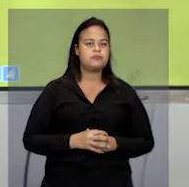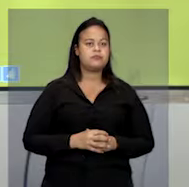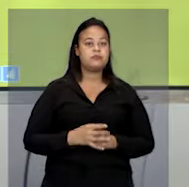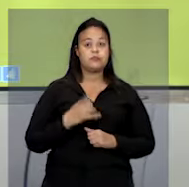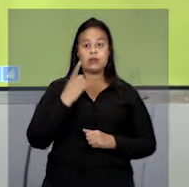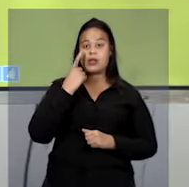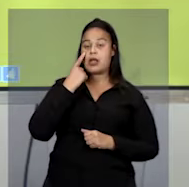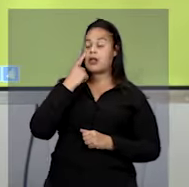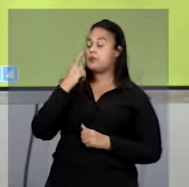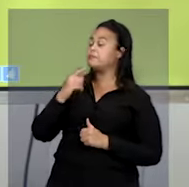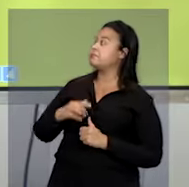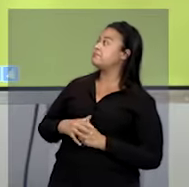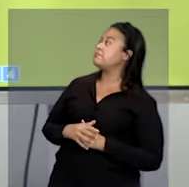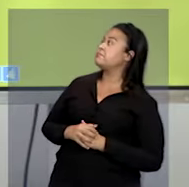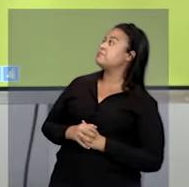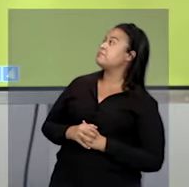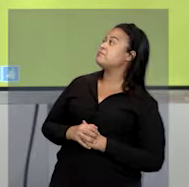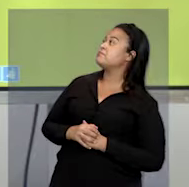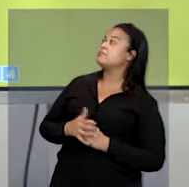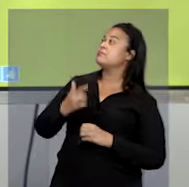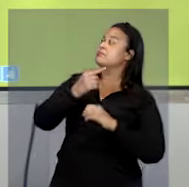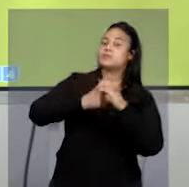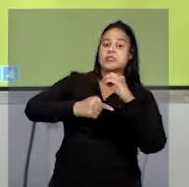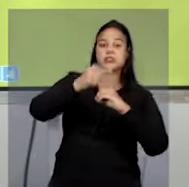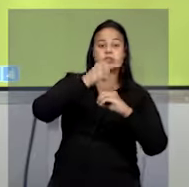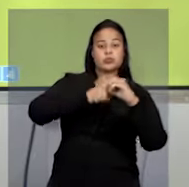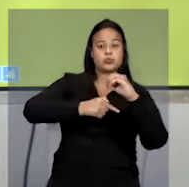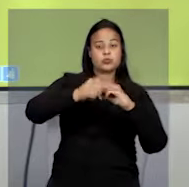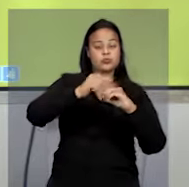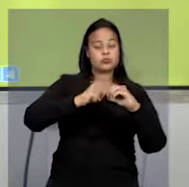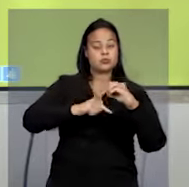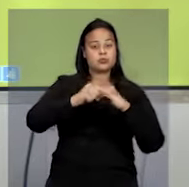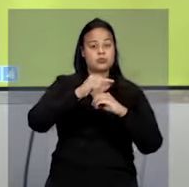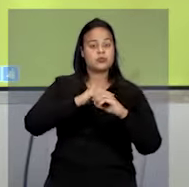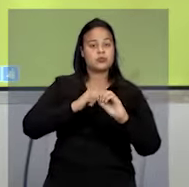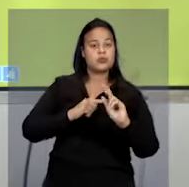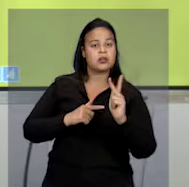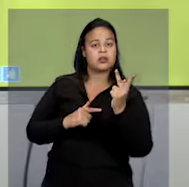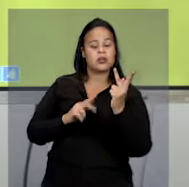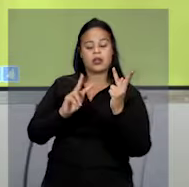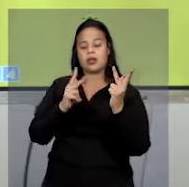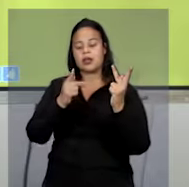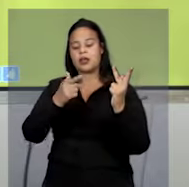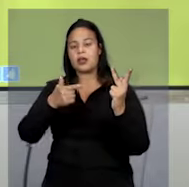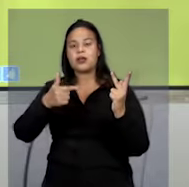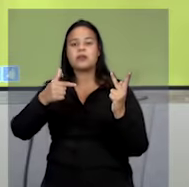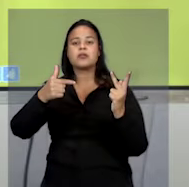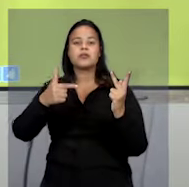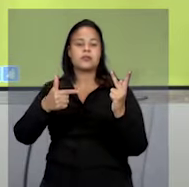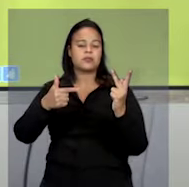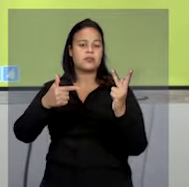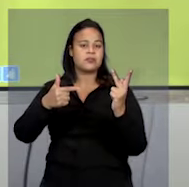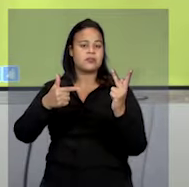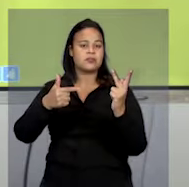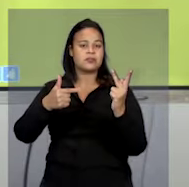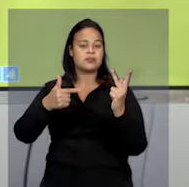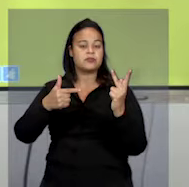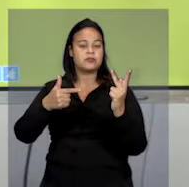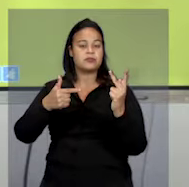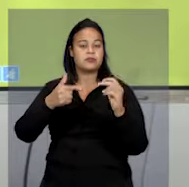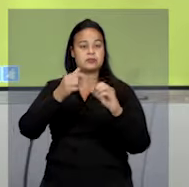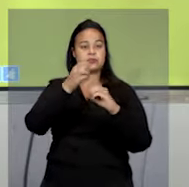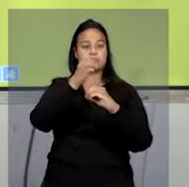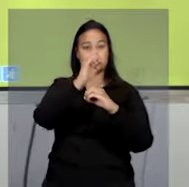Olha o átomo de hidrogênio formando um gás H2, né? Ele tem um elétron só.